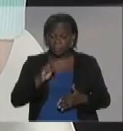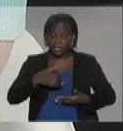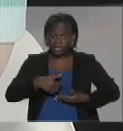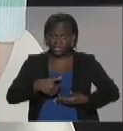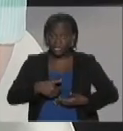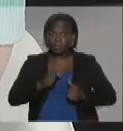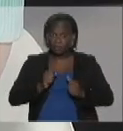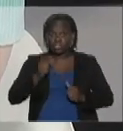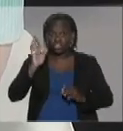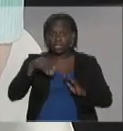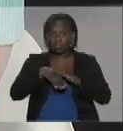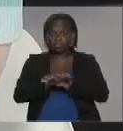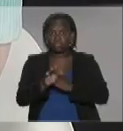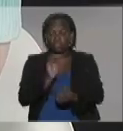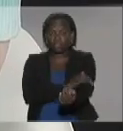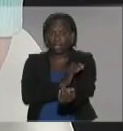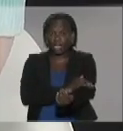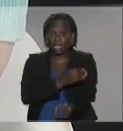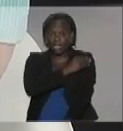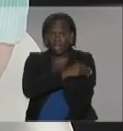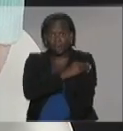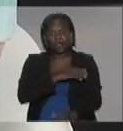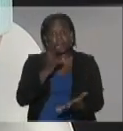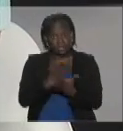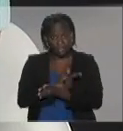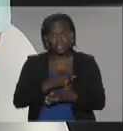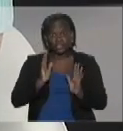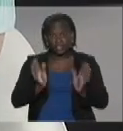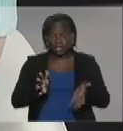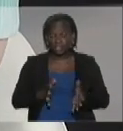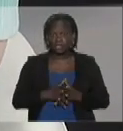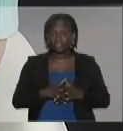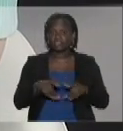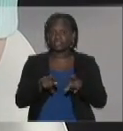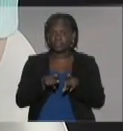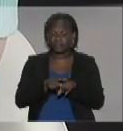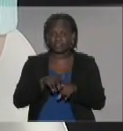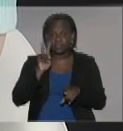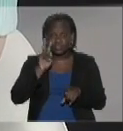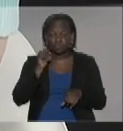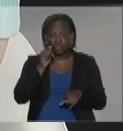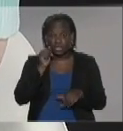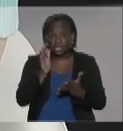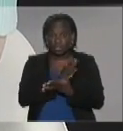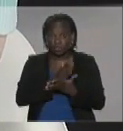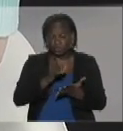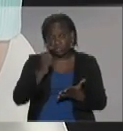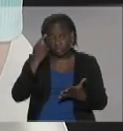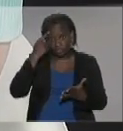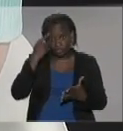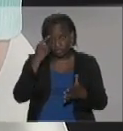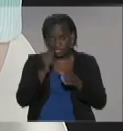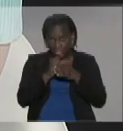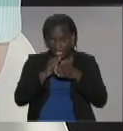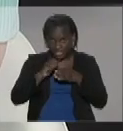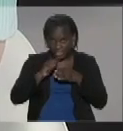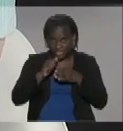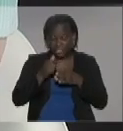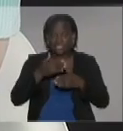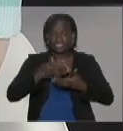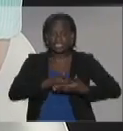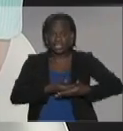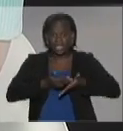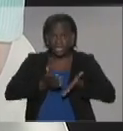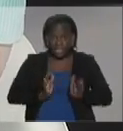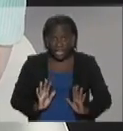bebê pode nascer com dependência ao álcool. E também acontece, a gente vê mulheres, por exemplo, viciadas em crack, e